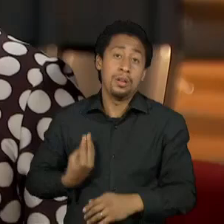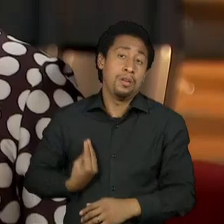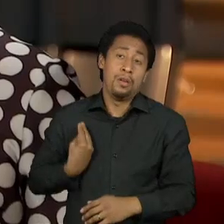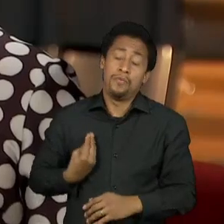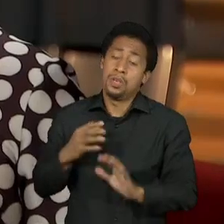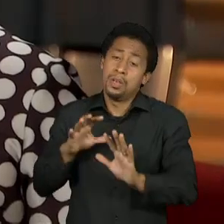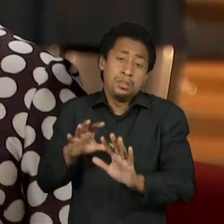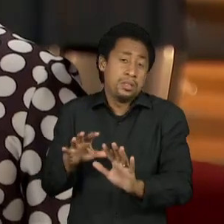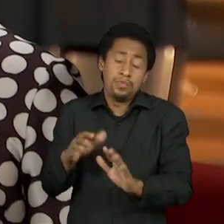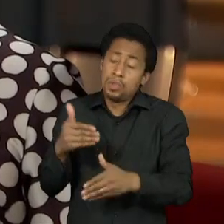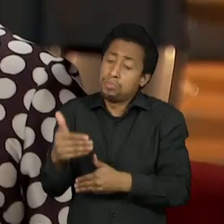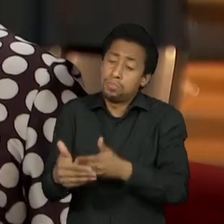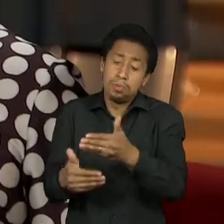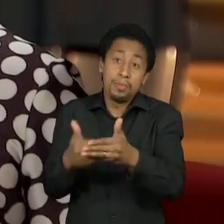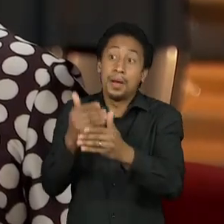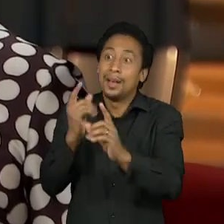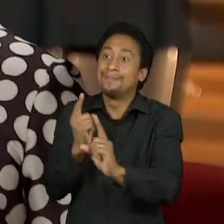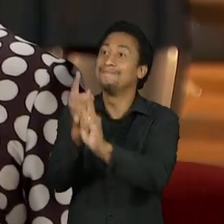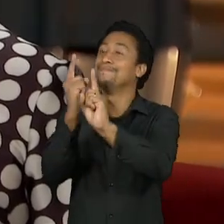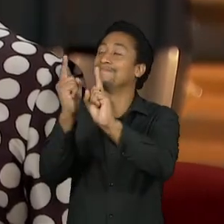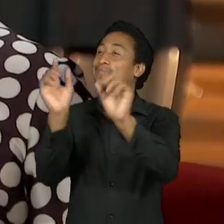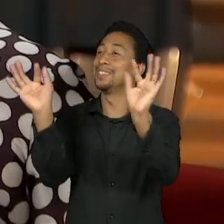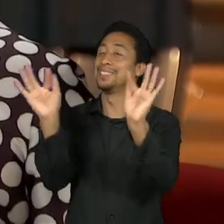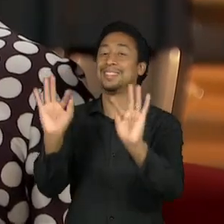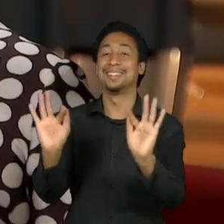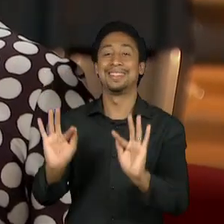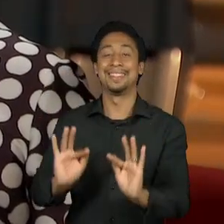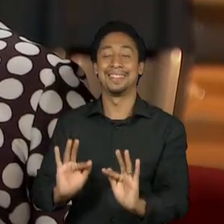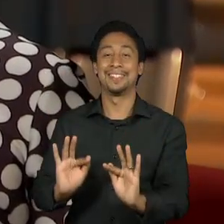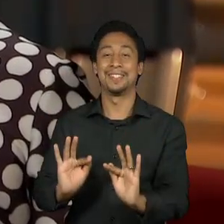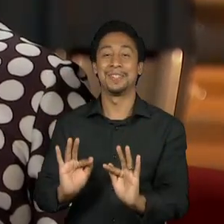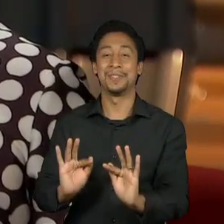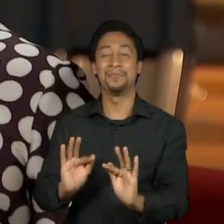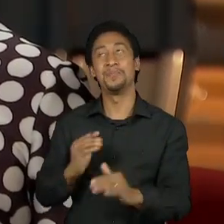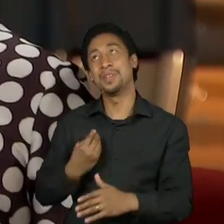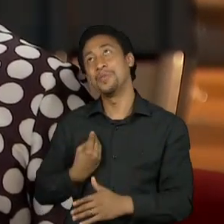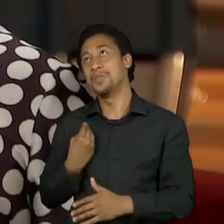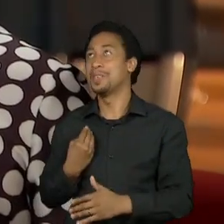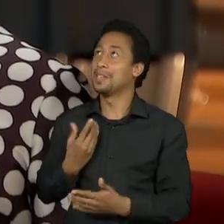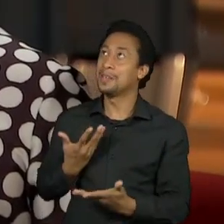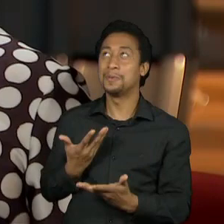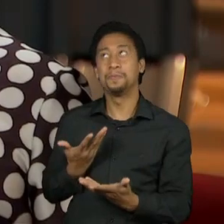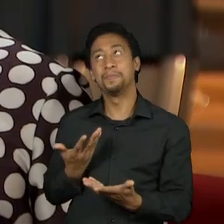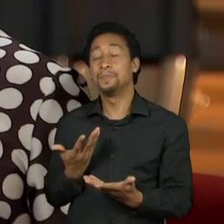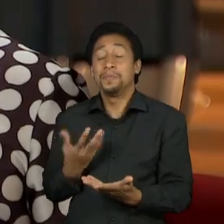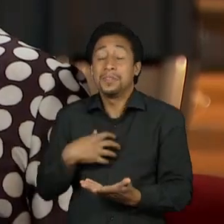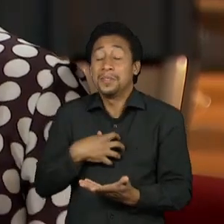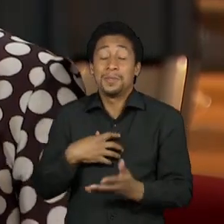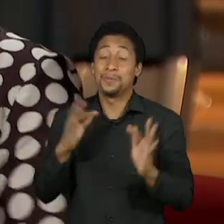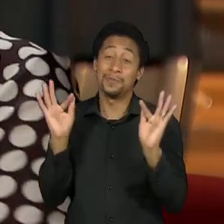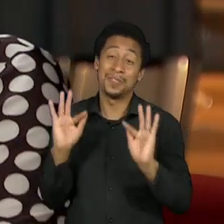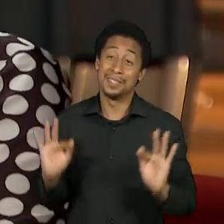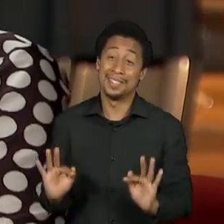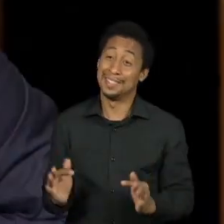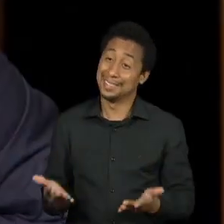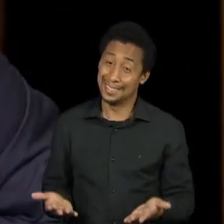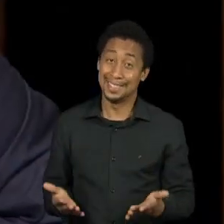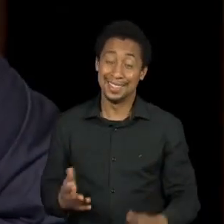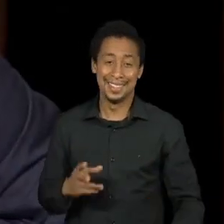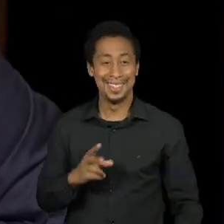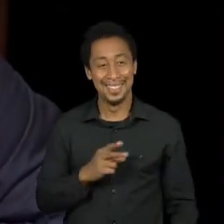da felicidade. Uhum. Eu acho que a vida é basicamente ser feliz.